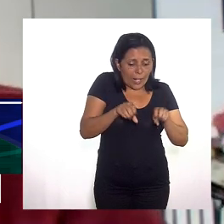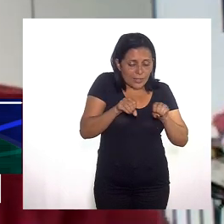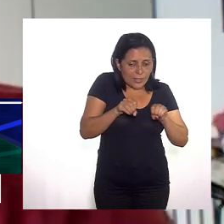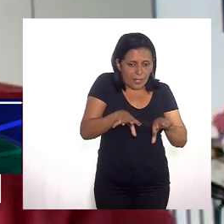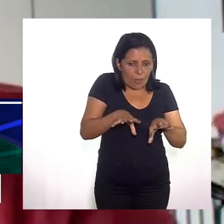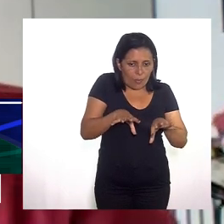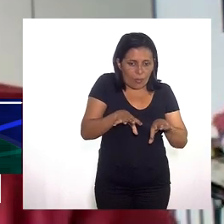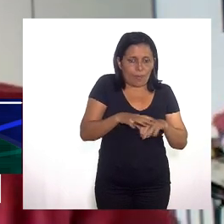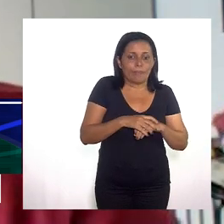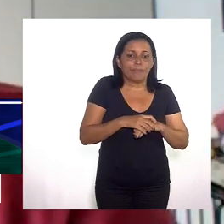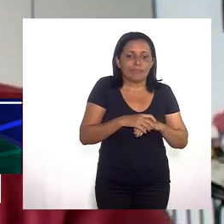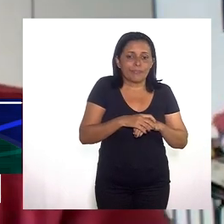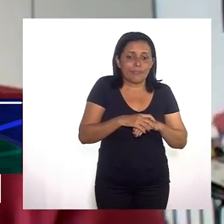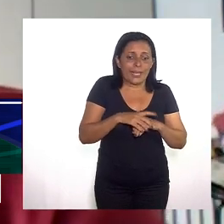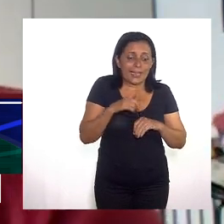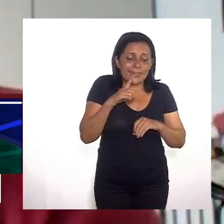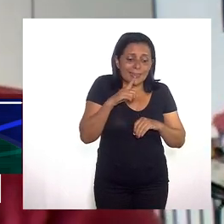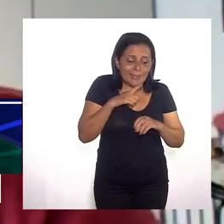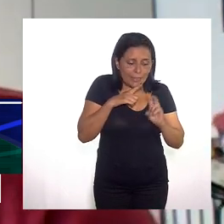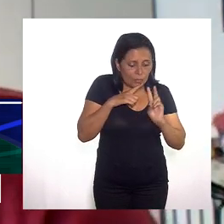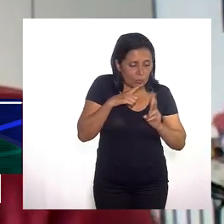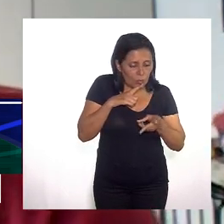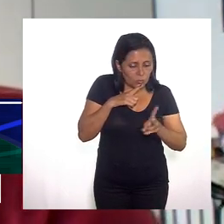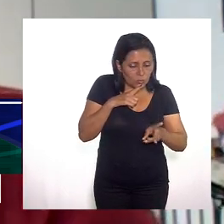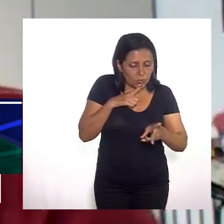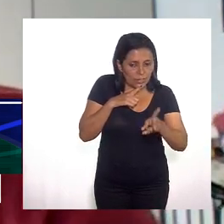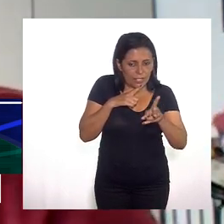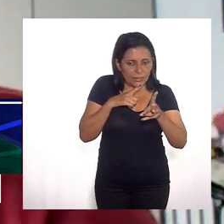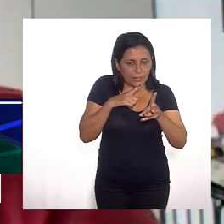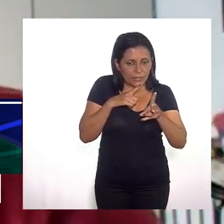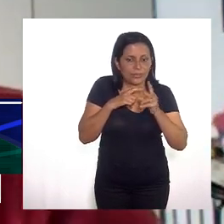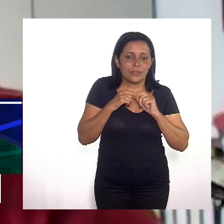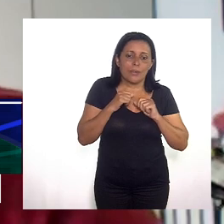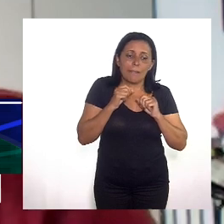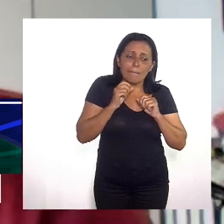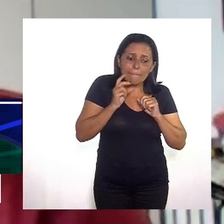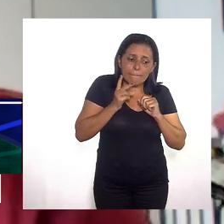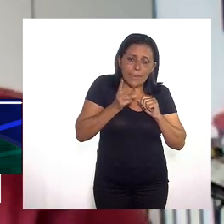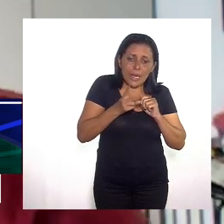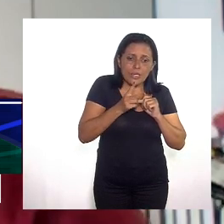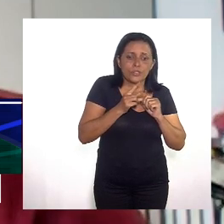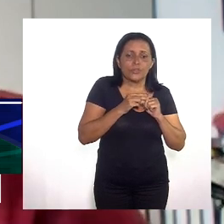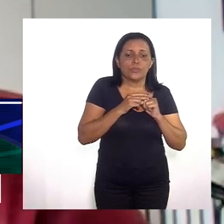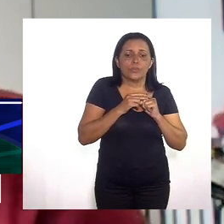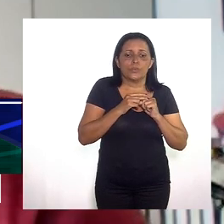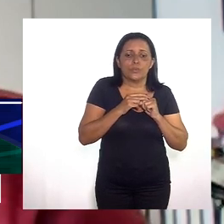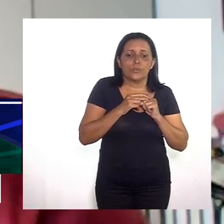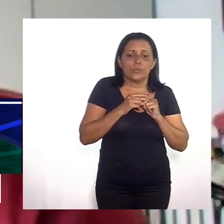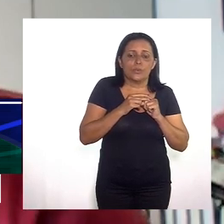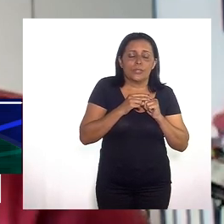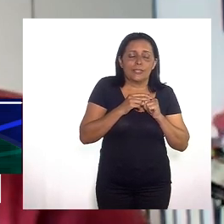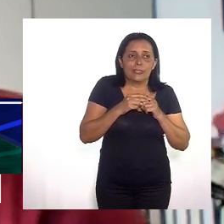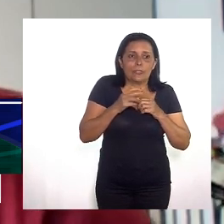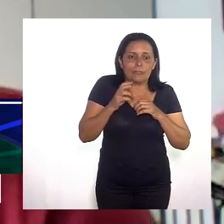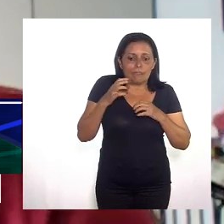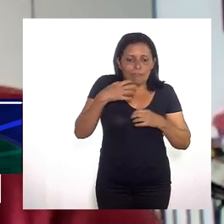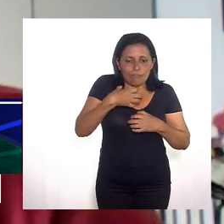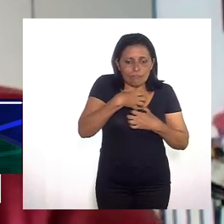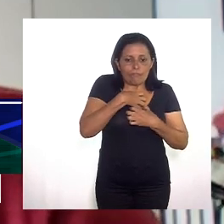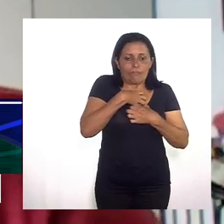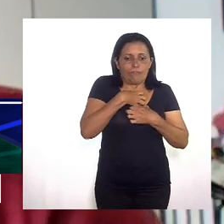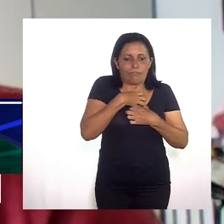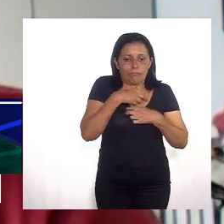possa ter continuidade, mesmo que de forma muito impactada,